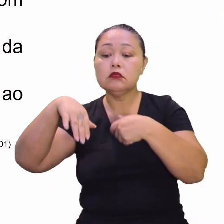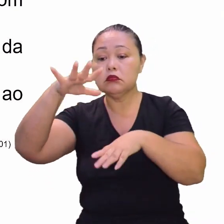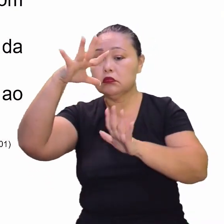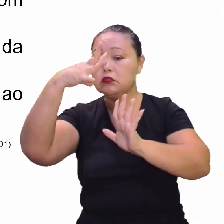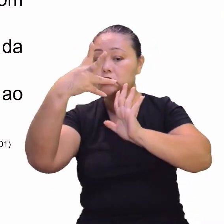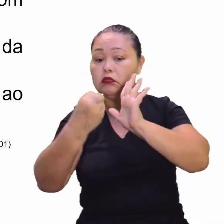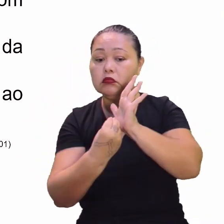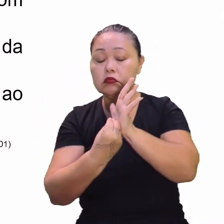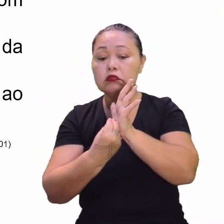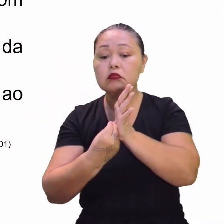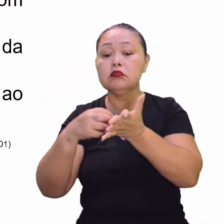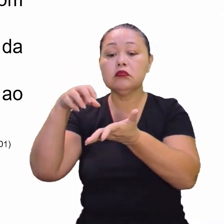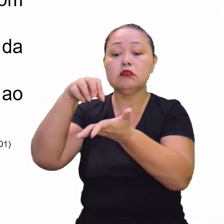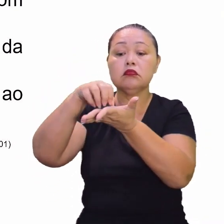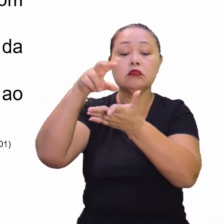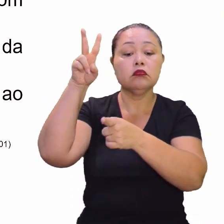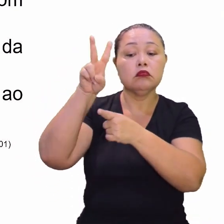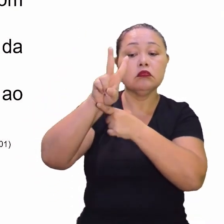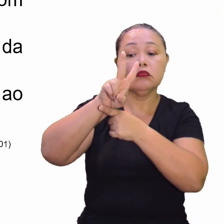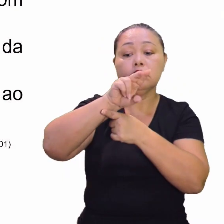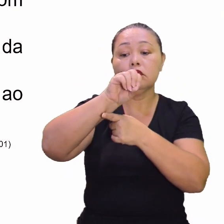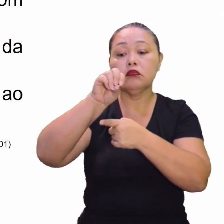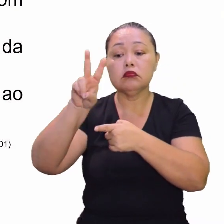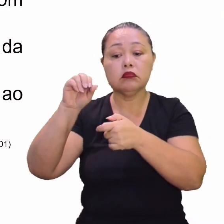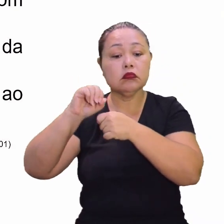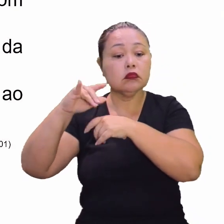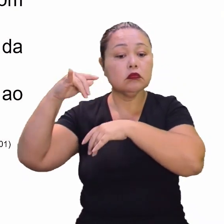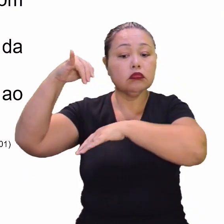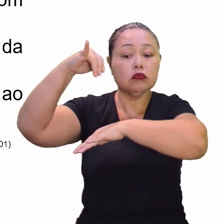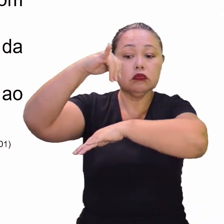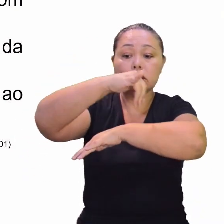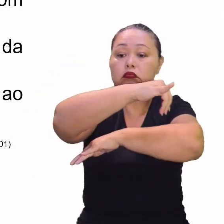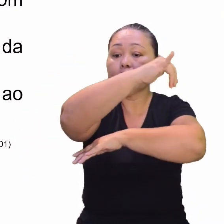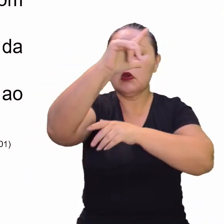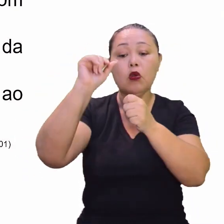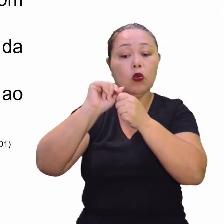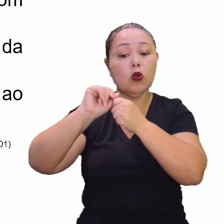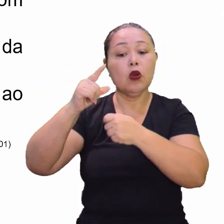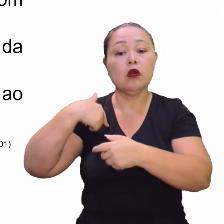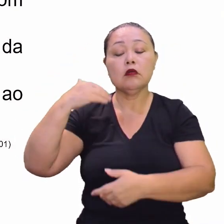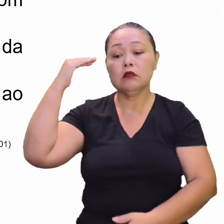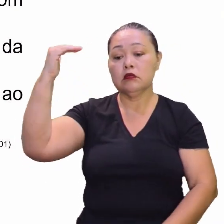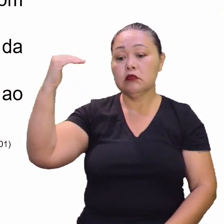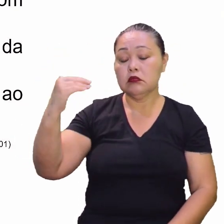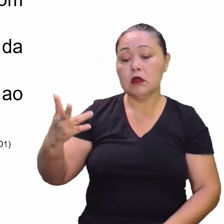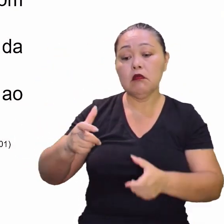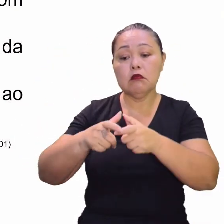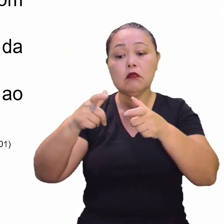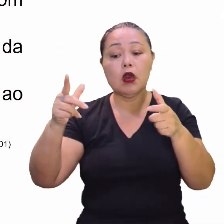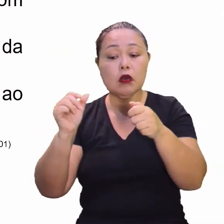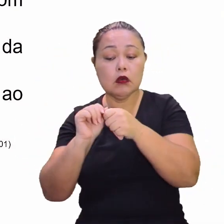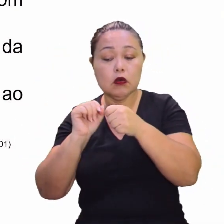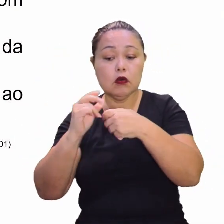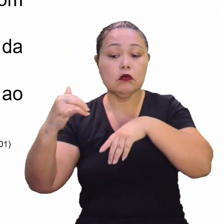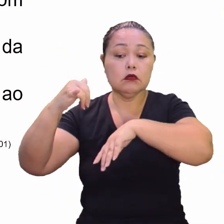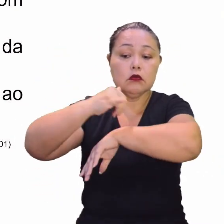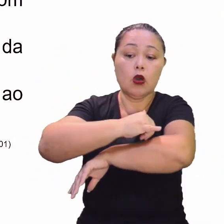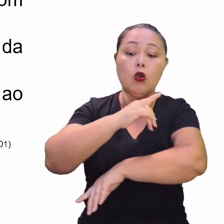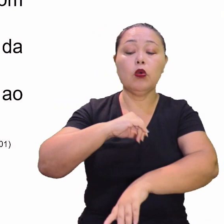núcleo de proteção ao voo. Então, os maiores que a gente vai encontrar em Rondônia são nas maiores cidades de